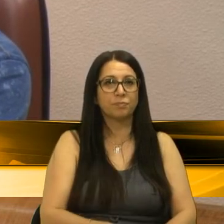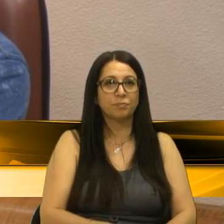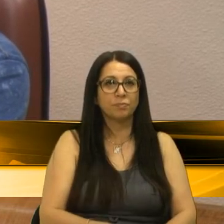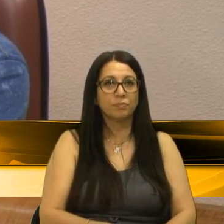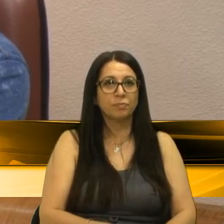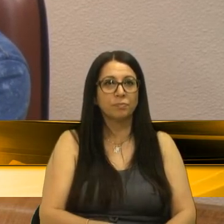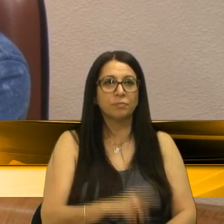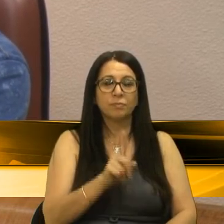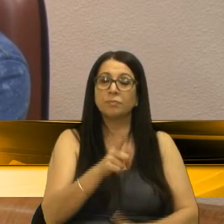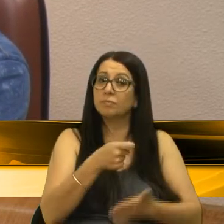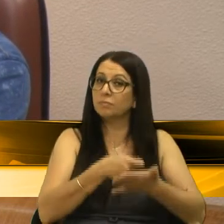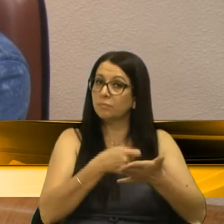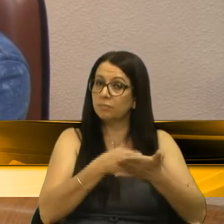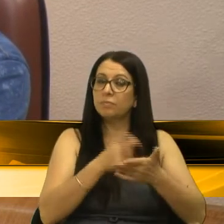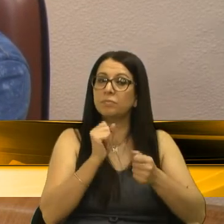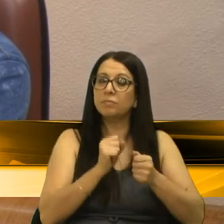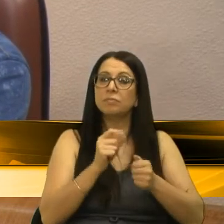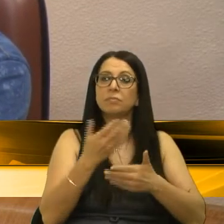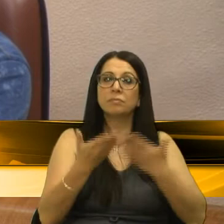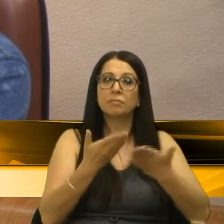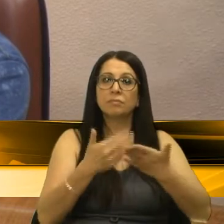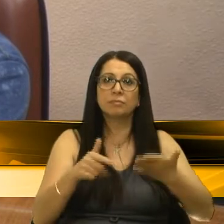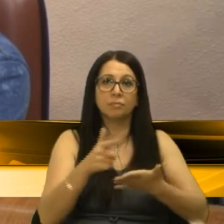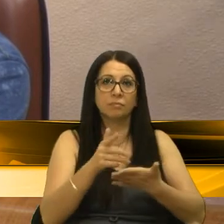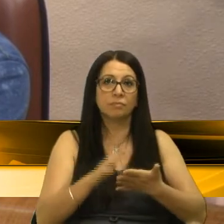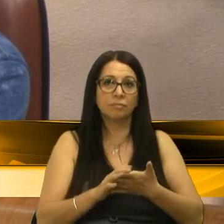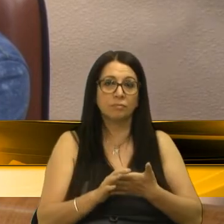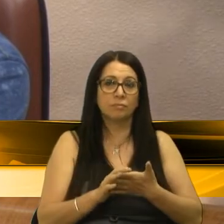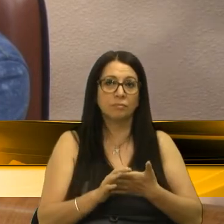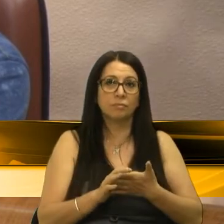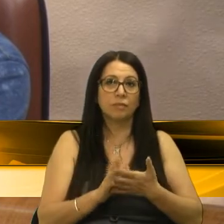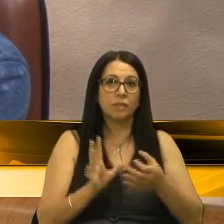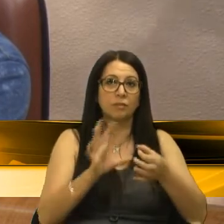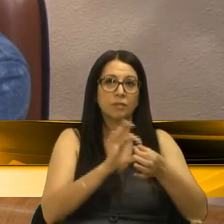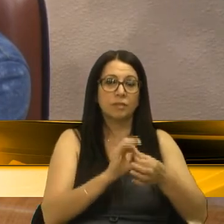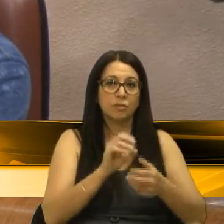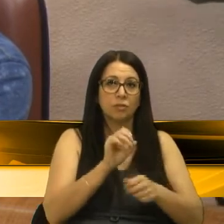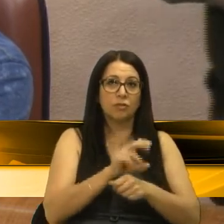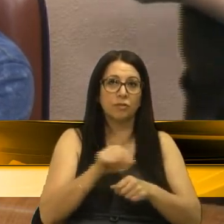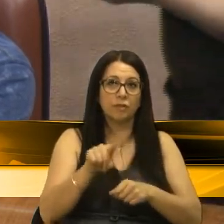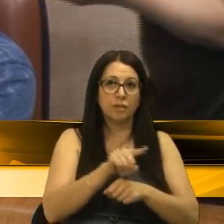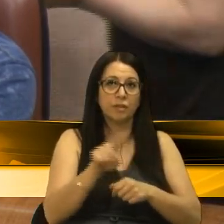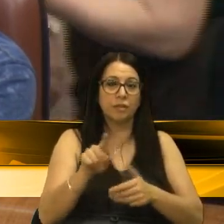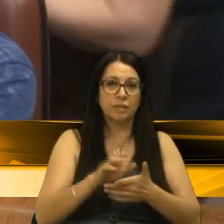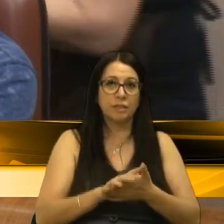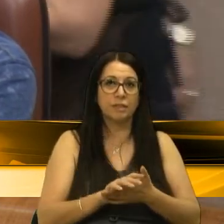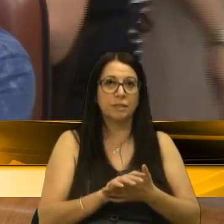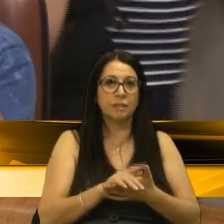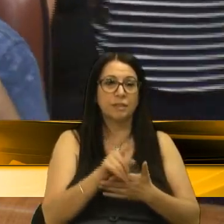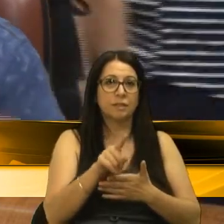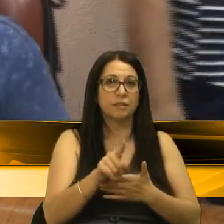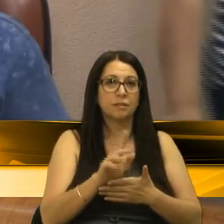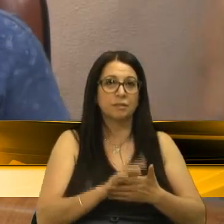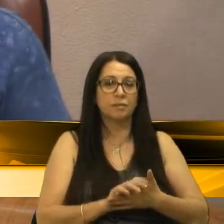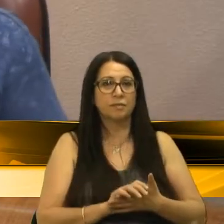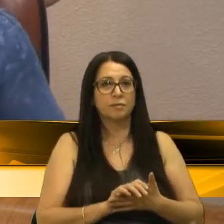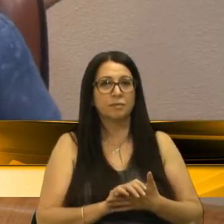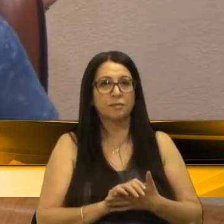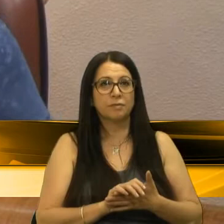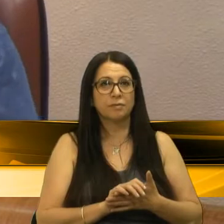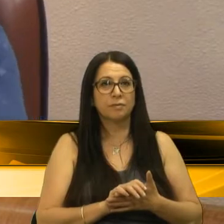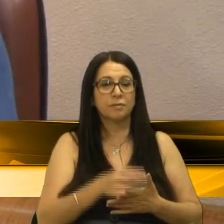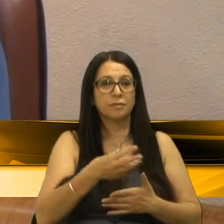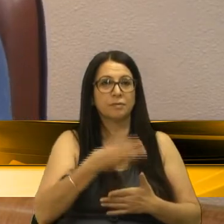essa exigência poderá ser atendida com a vinculação de vagas em outro imóvel a distância máxima de 200 metros. Se